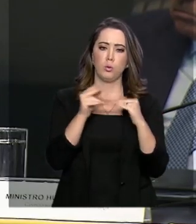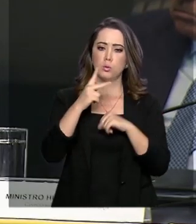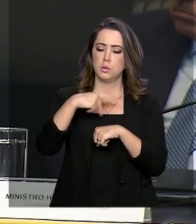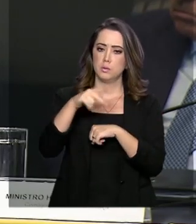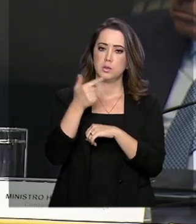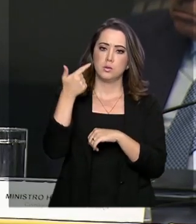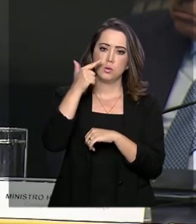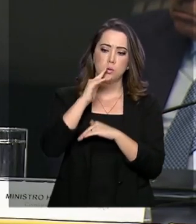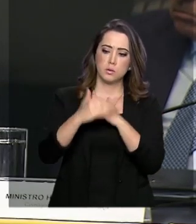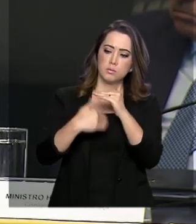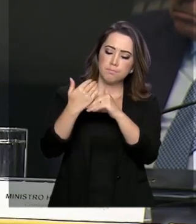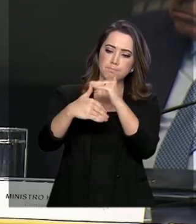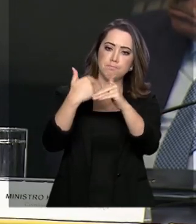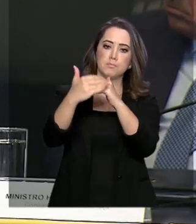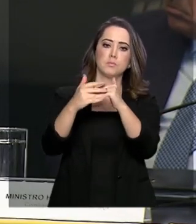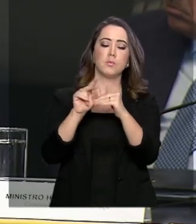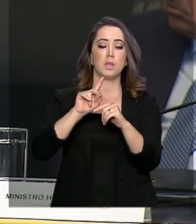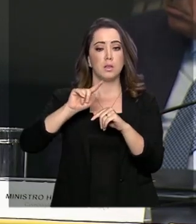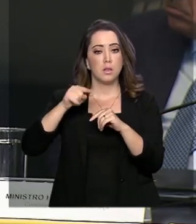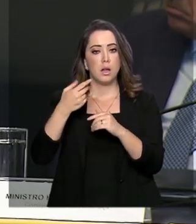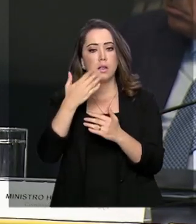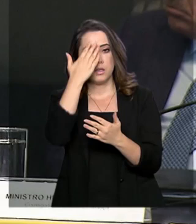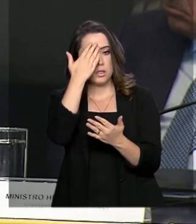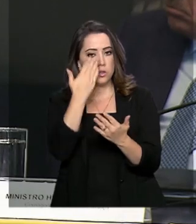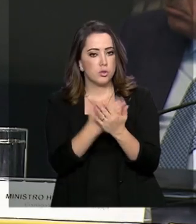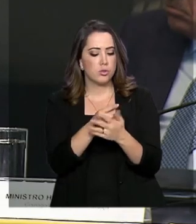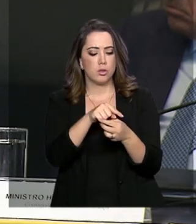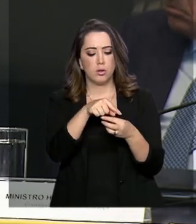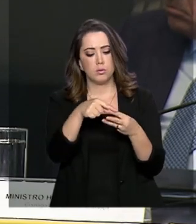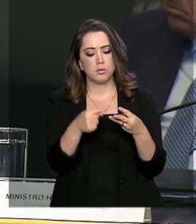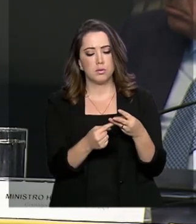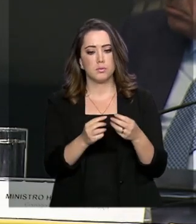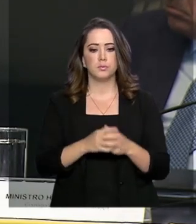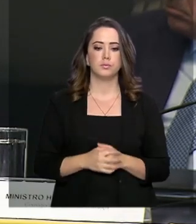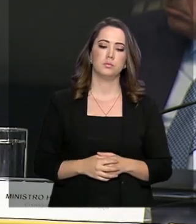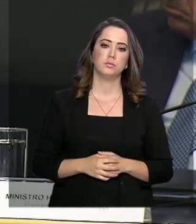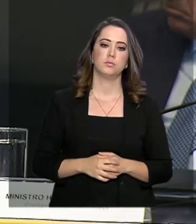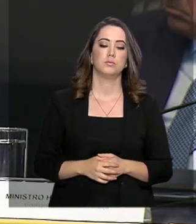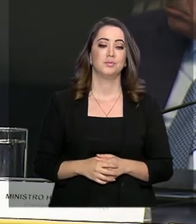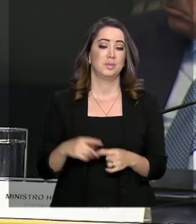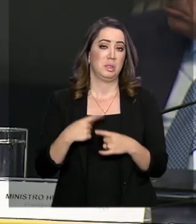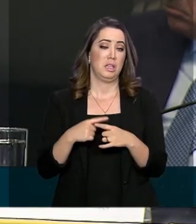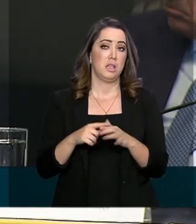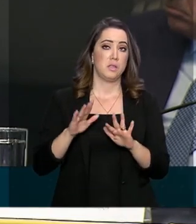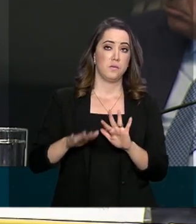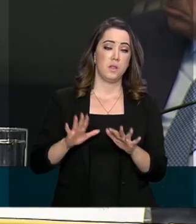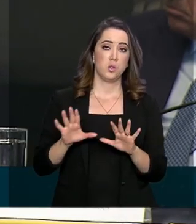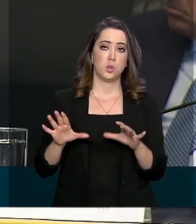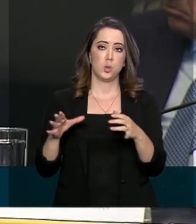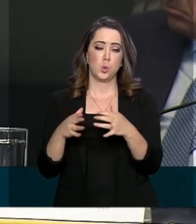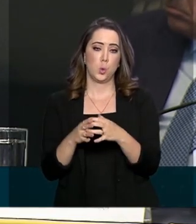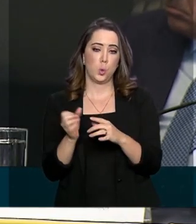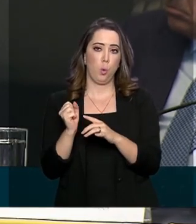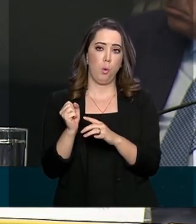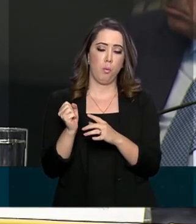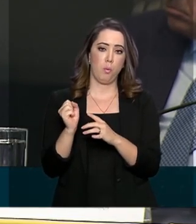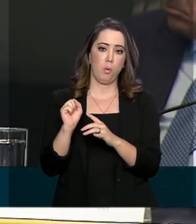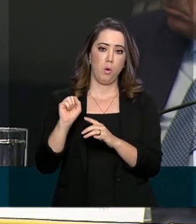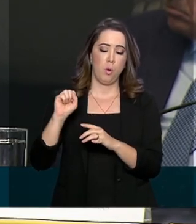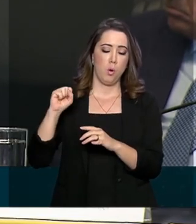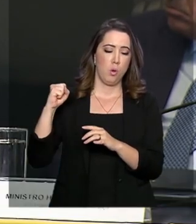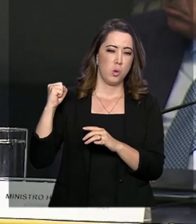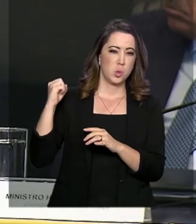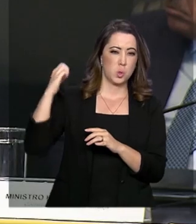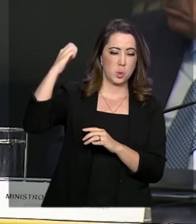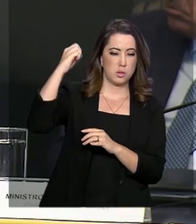que atingiram o desenvolvimento apostando nesse modelo. Em vez de regimes socialistas ou social